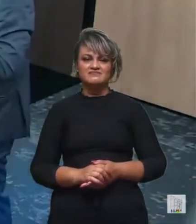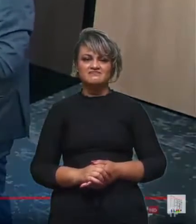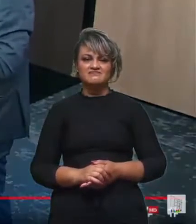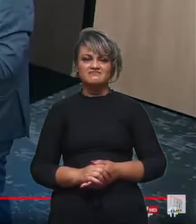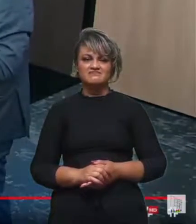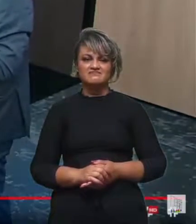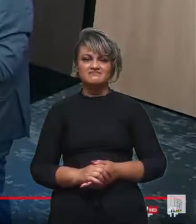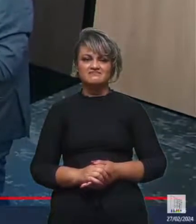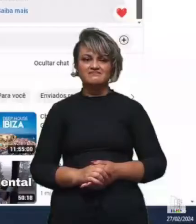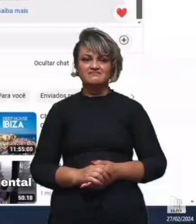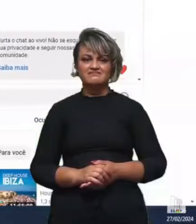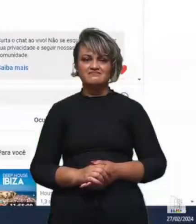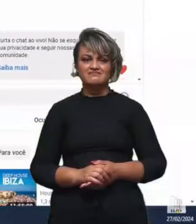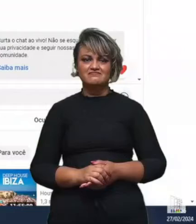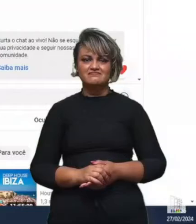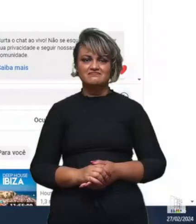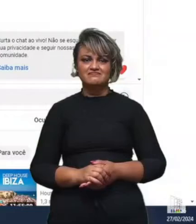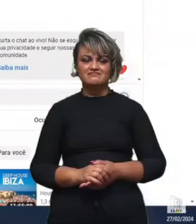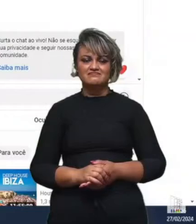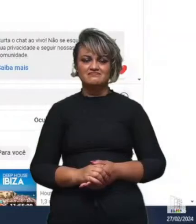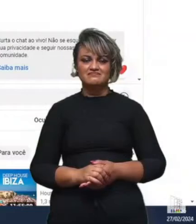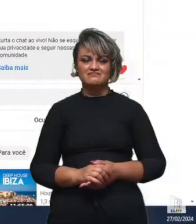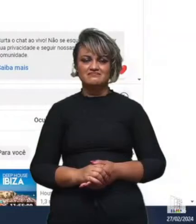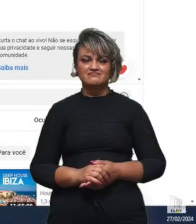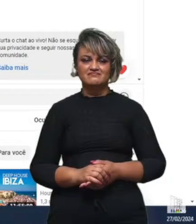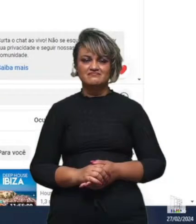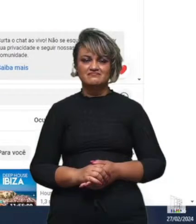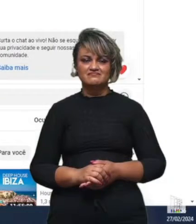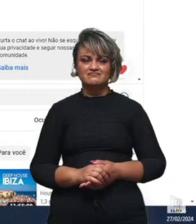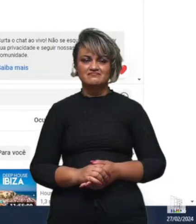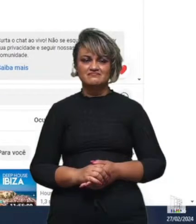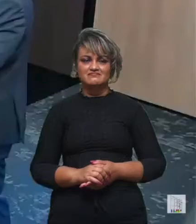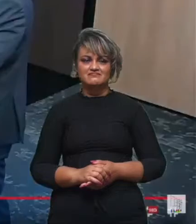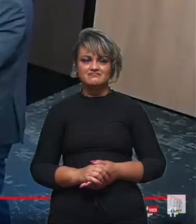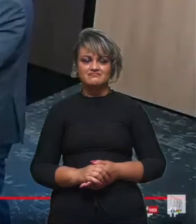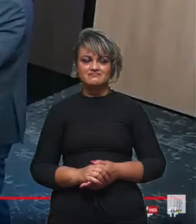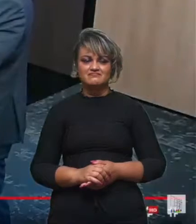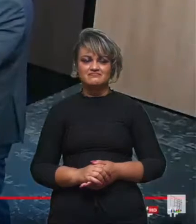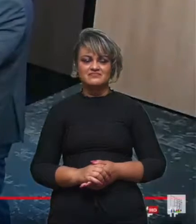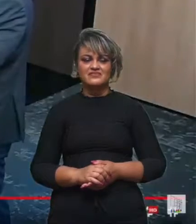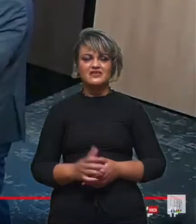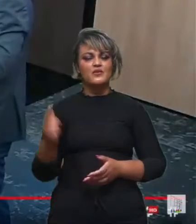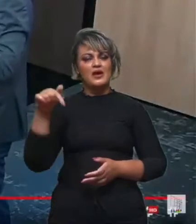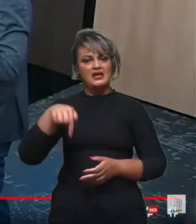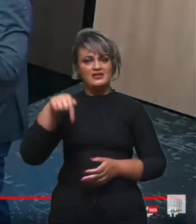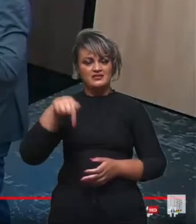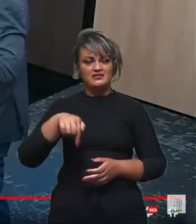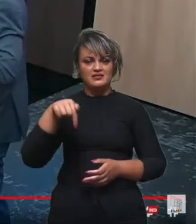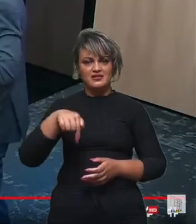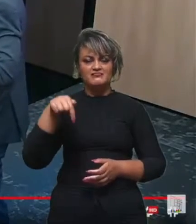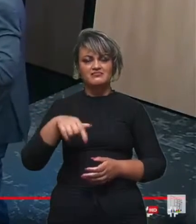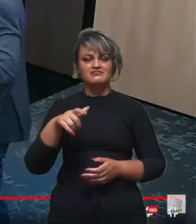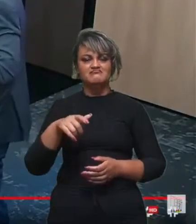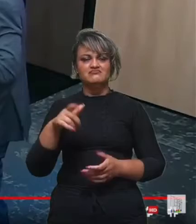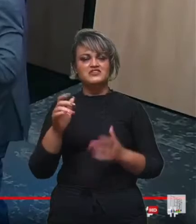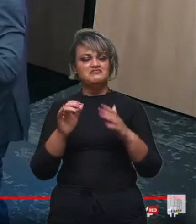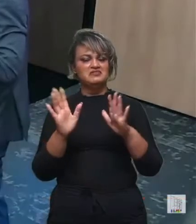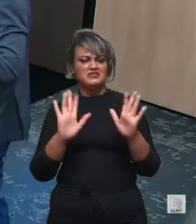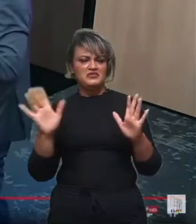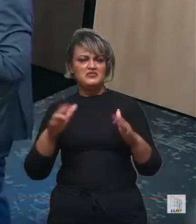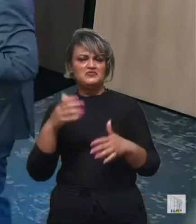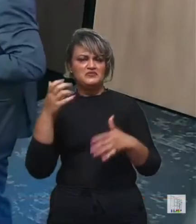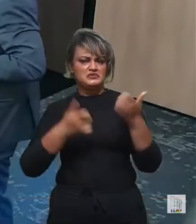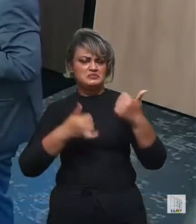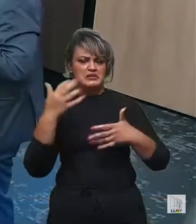diretor-geral, diretor nacional da Polícia Judiciária de Portugal. E eu aqui quero, dentro da informalidade possível e